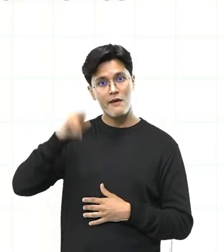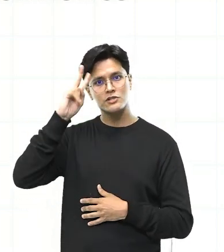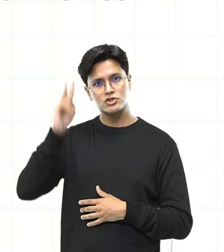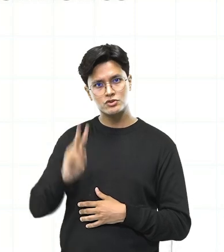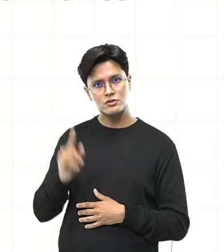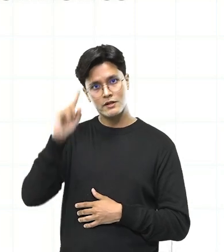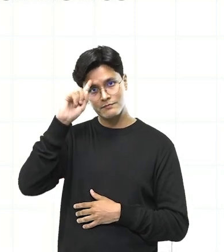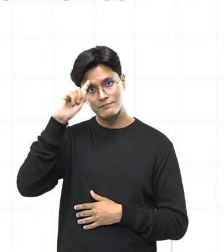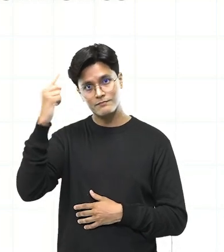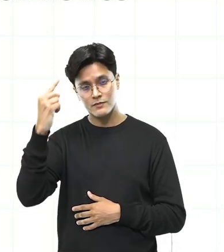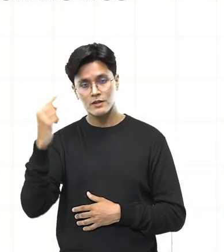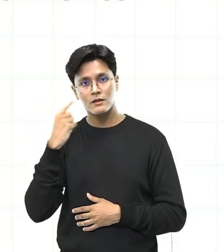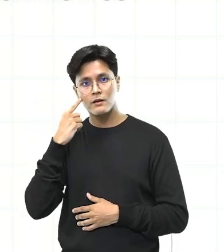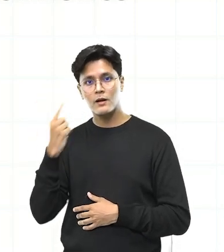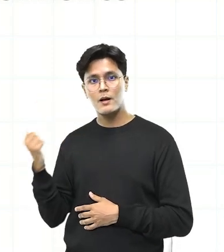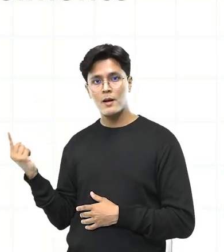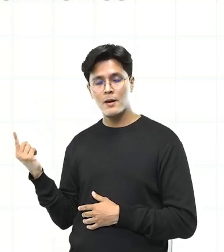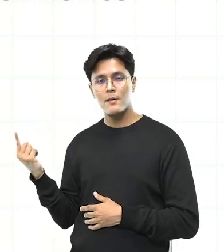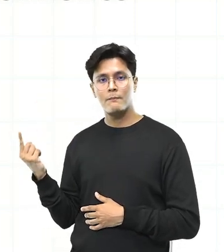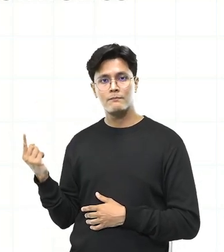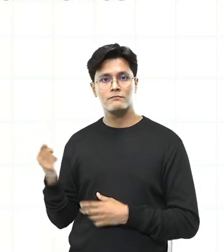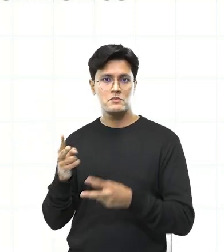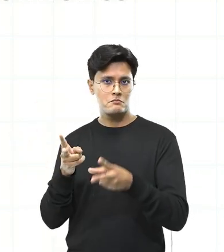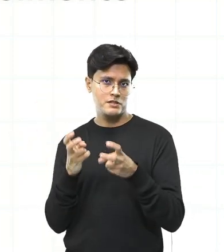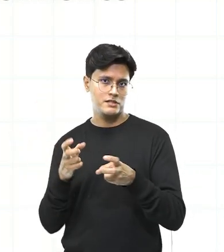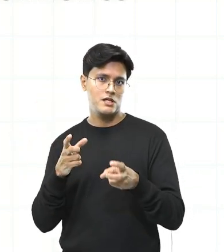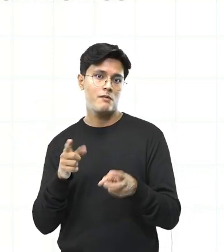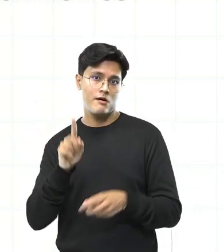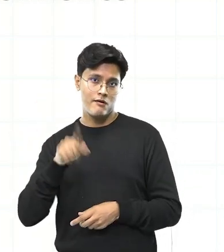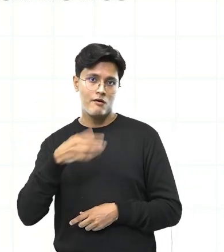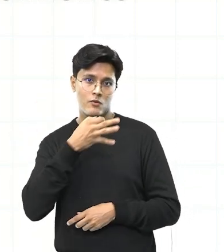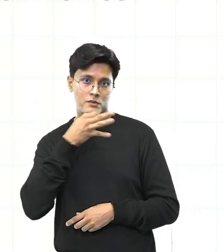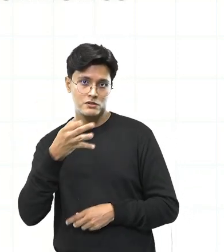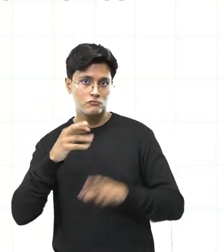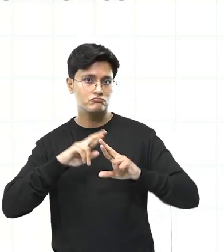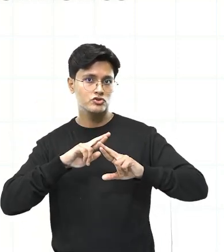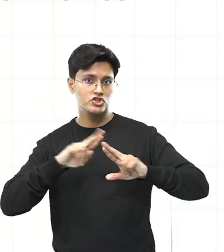comentário diferente deste primeiro comentário aqui, né?